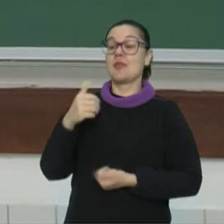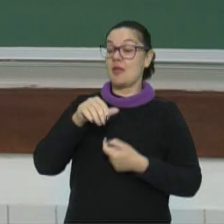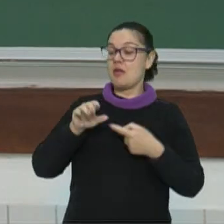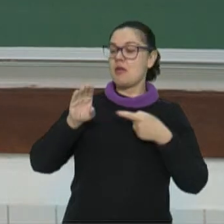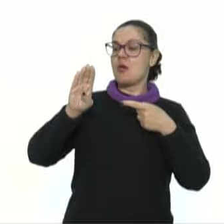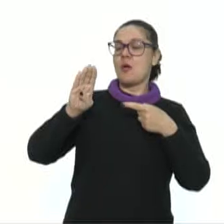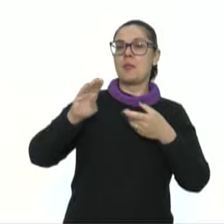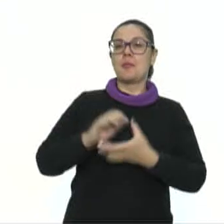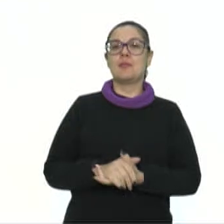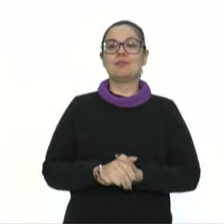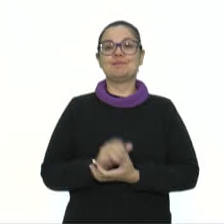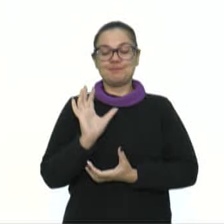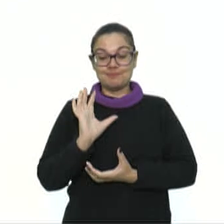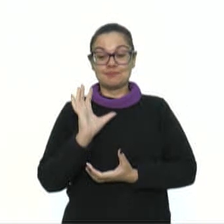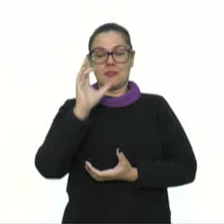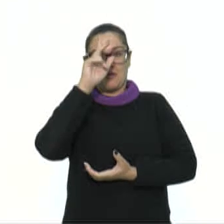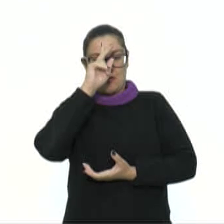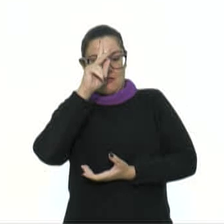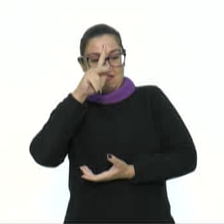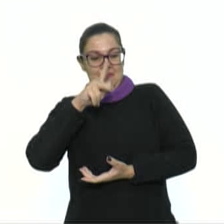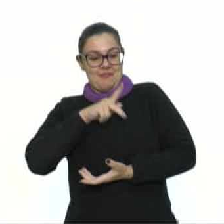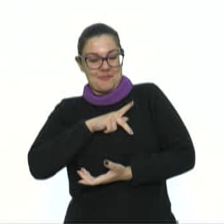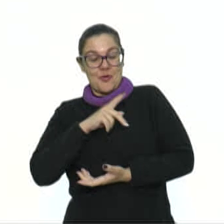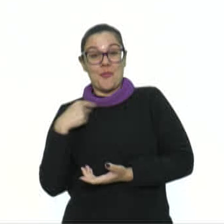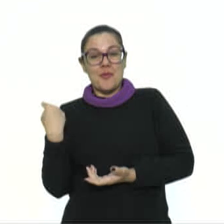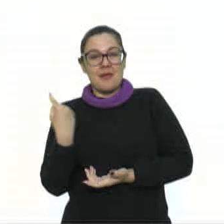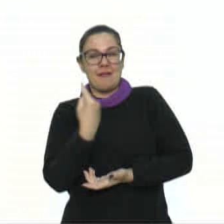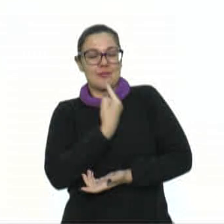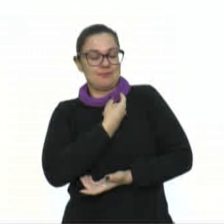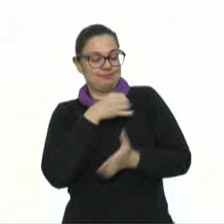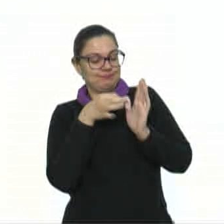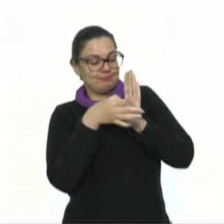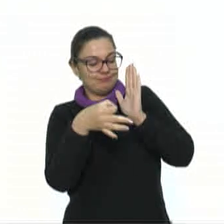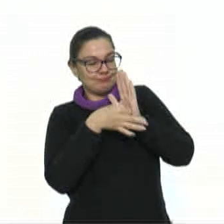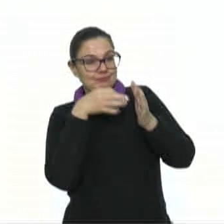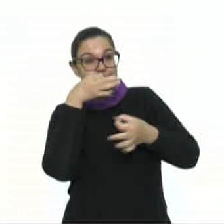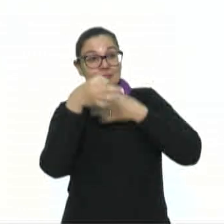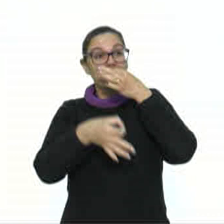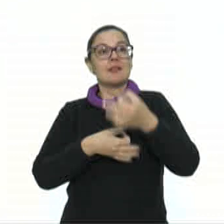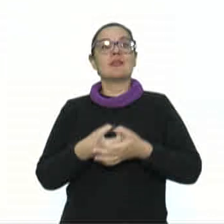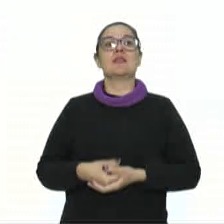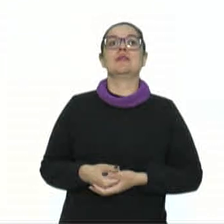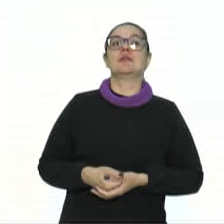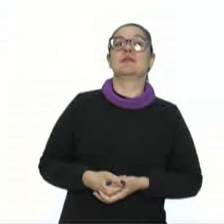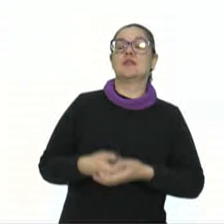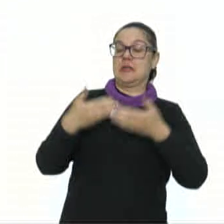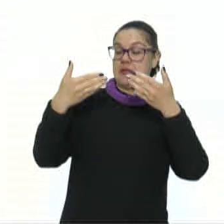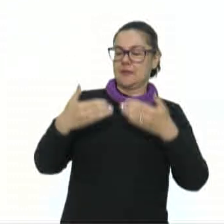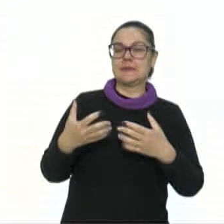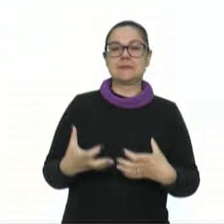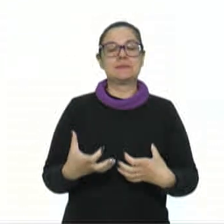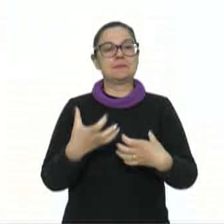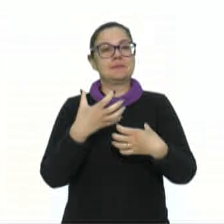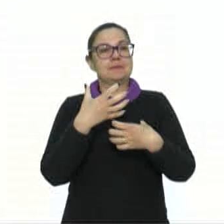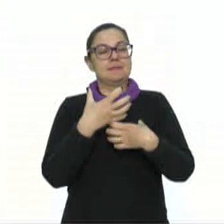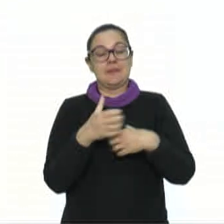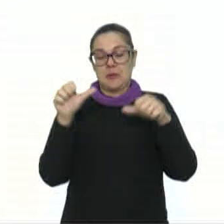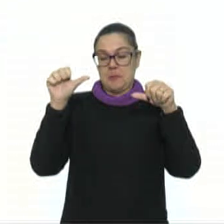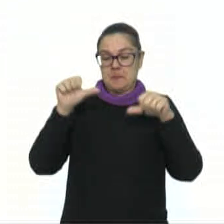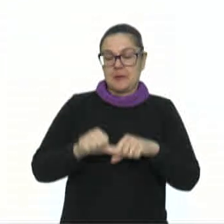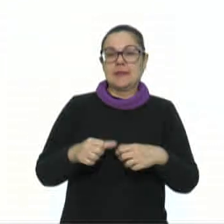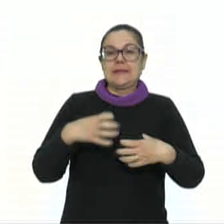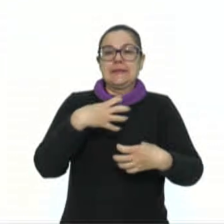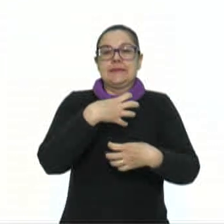E quando isso ocorre por nós mesmos? Quando a gente se critica. Então, na letra A gente se sente mal, emocionalmente